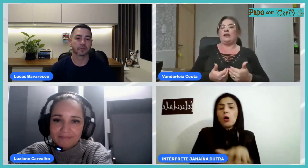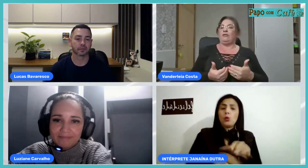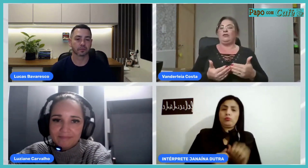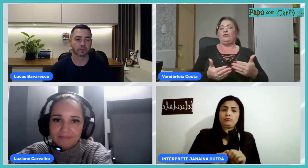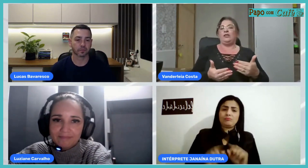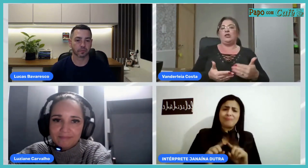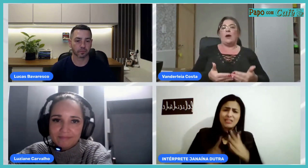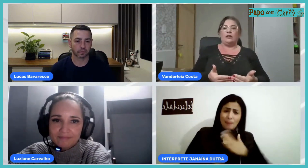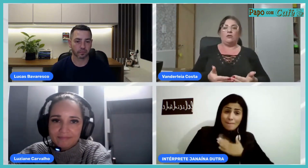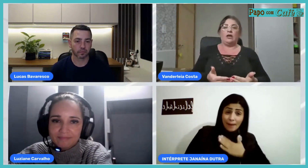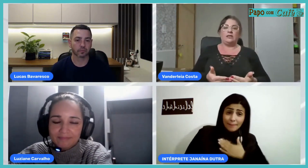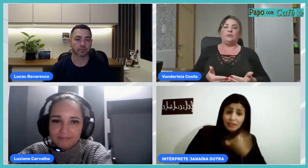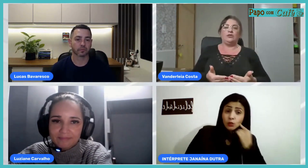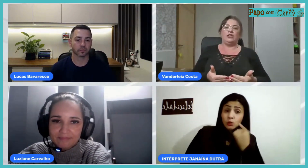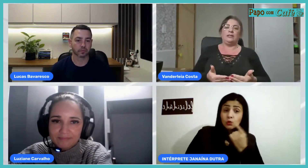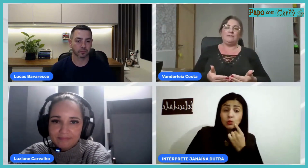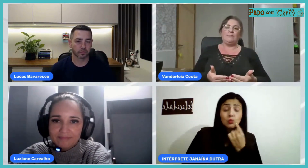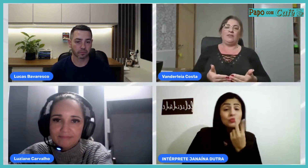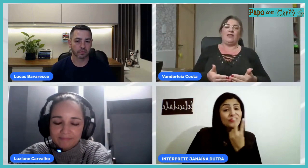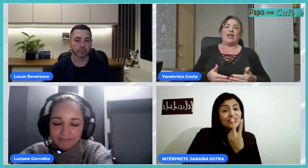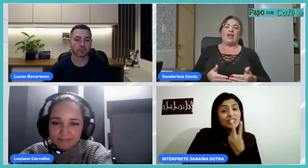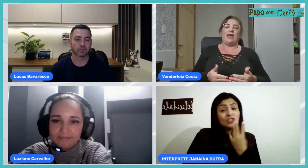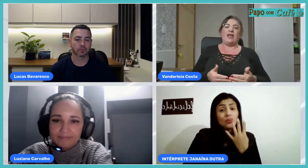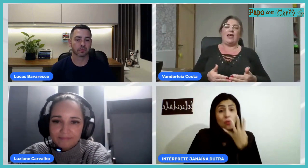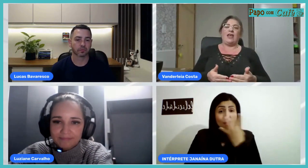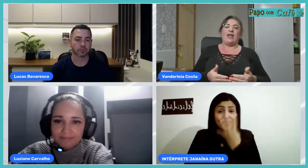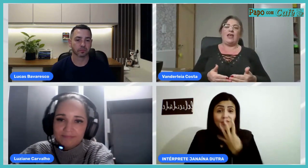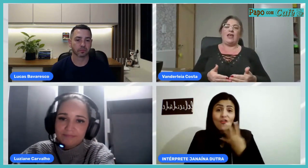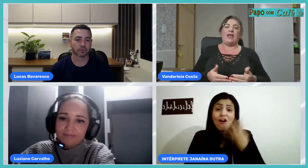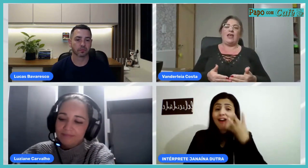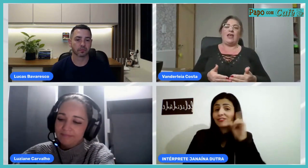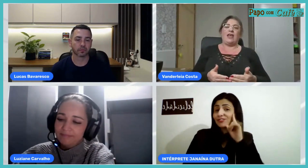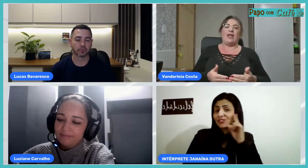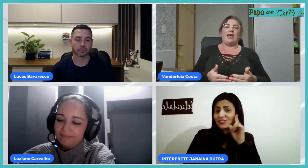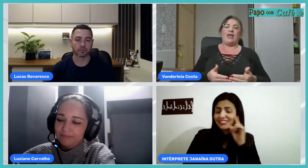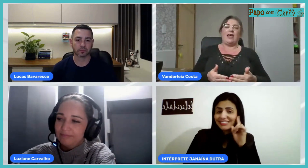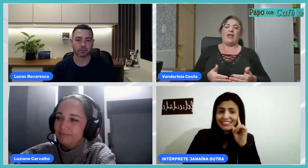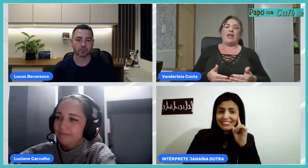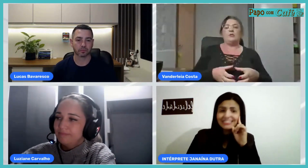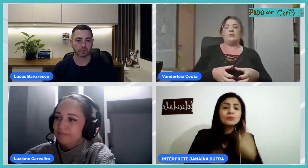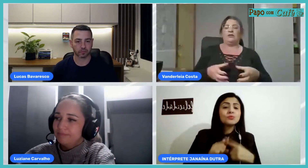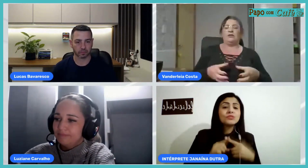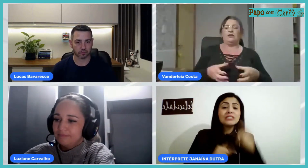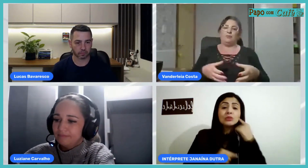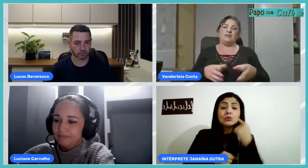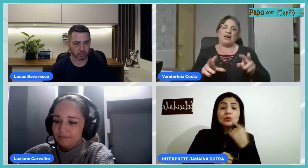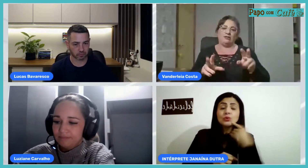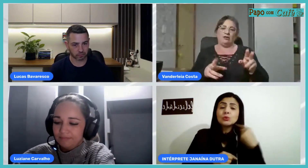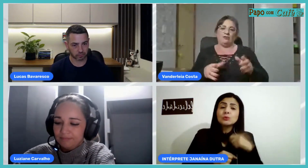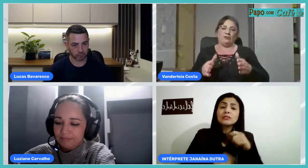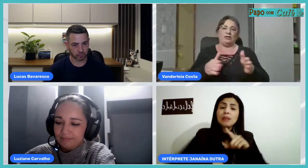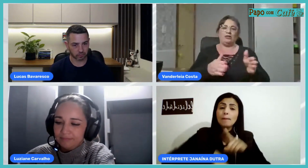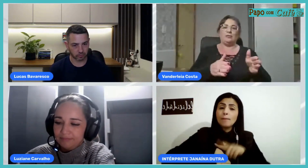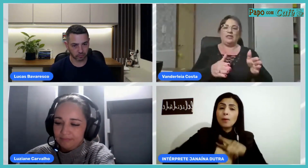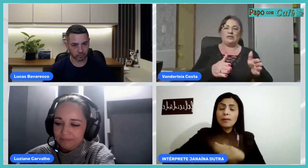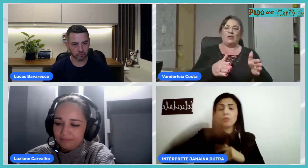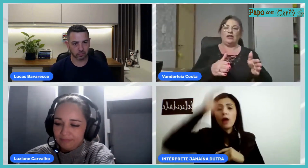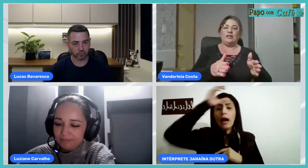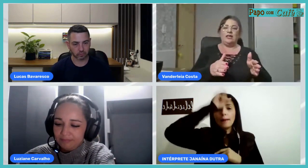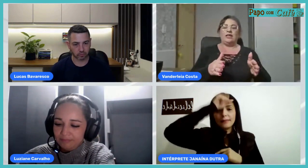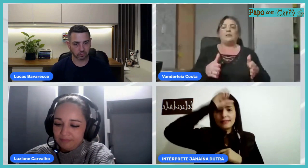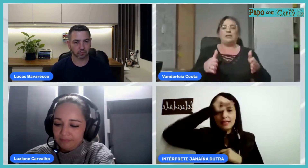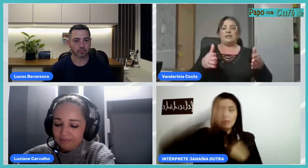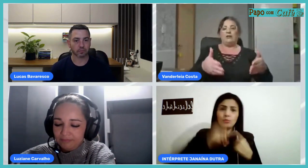o surdo está incluído 24 horas por dia, né? E eu acho que ele precisa de um momento de aprendizado, agora voltando para a